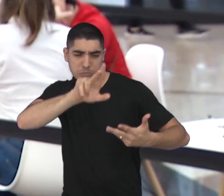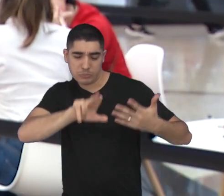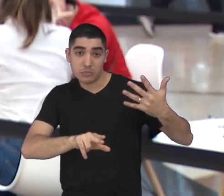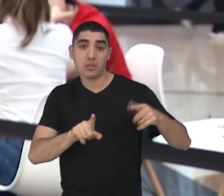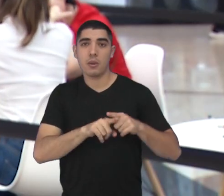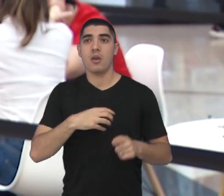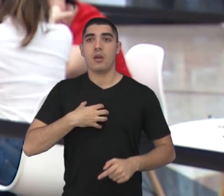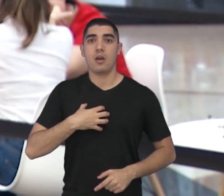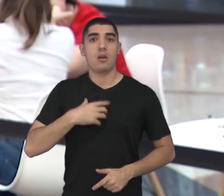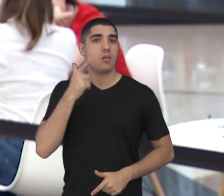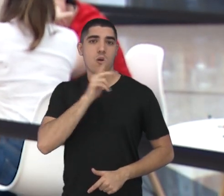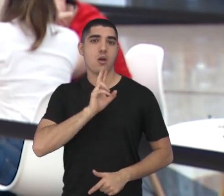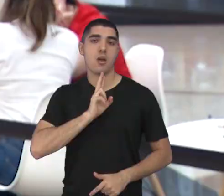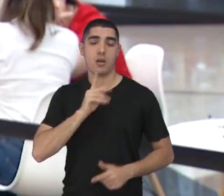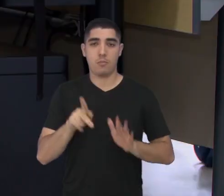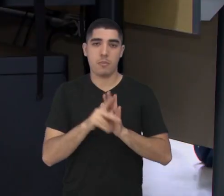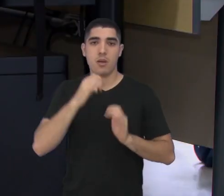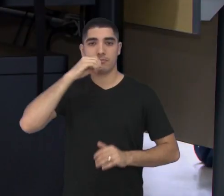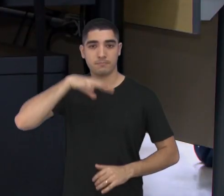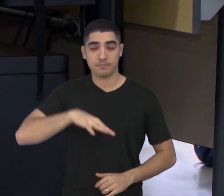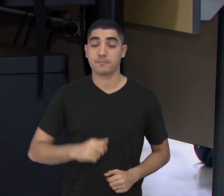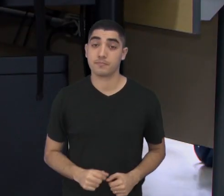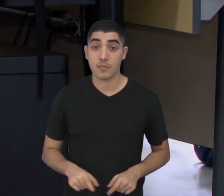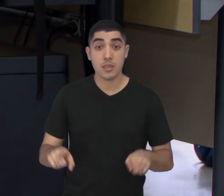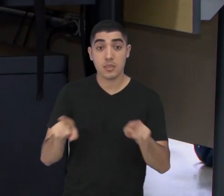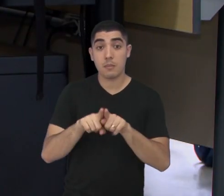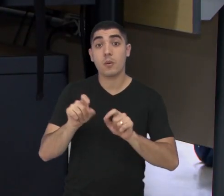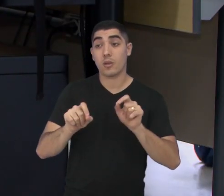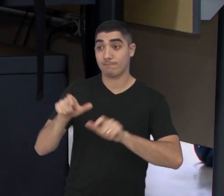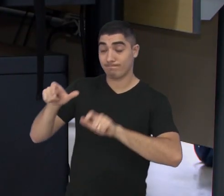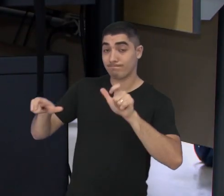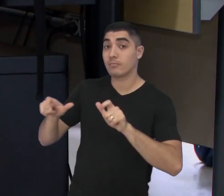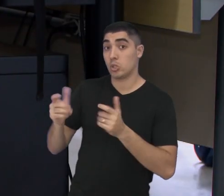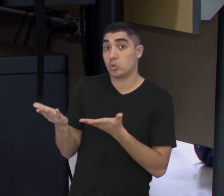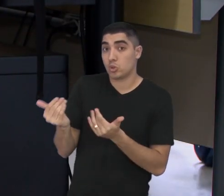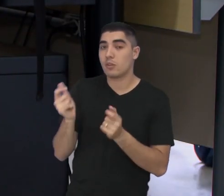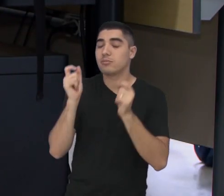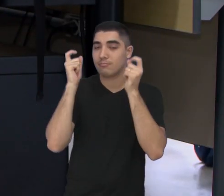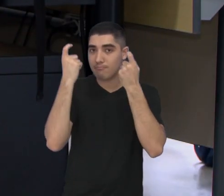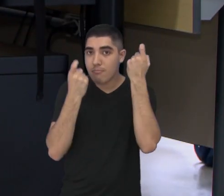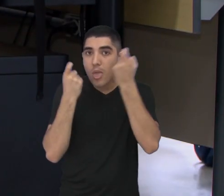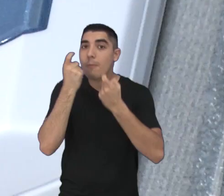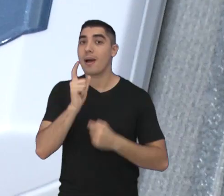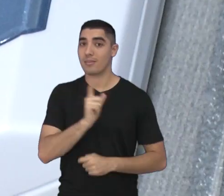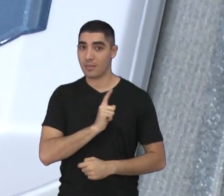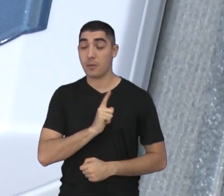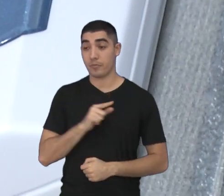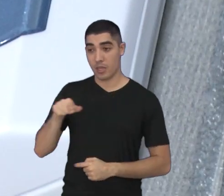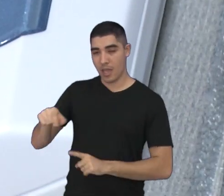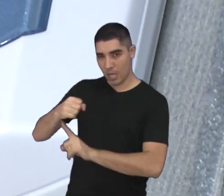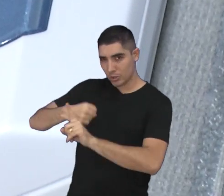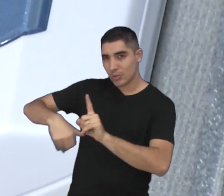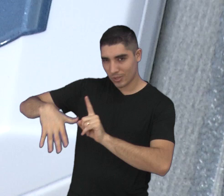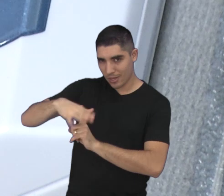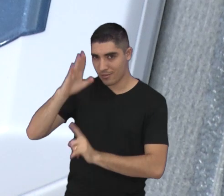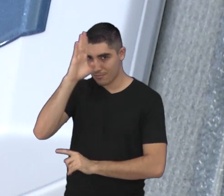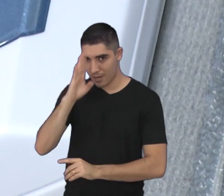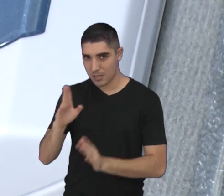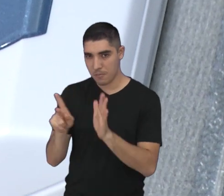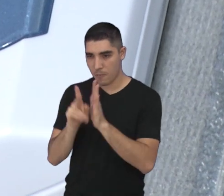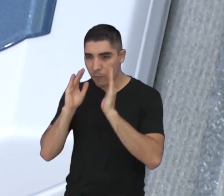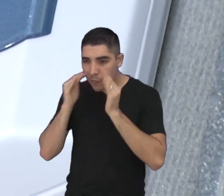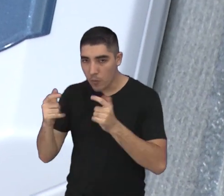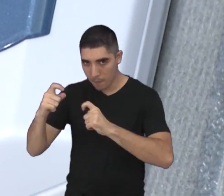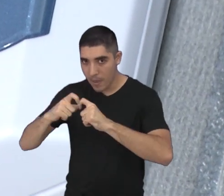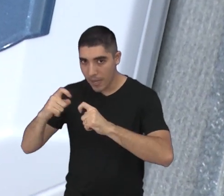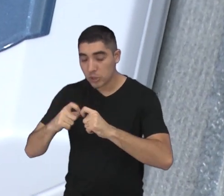renal crônica e insuficiência cardíaca. Outro ponto de atenção é em relação aos jovens. Segundo a Sociedade